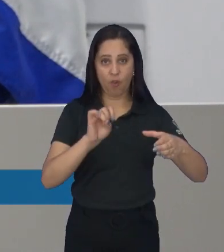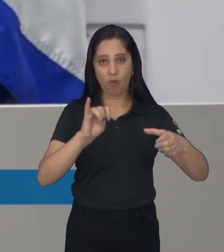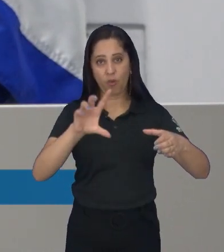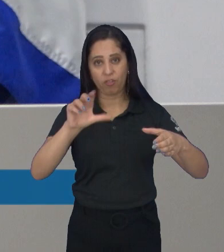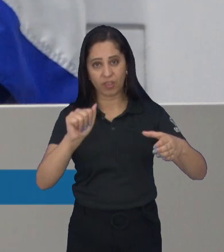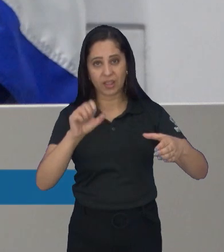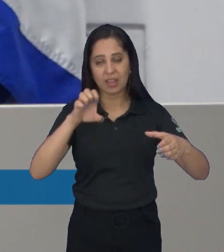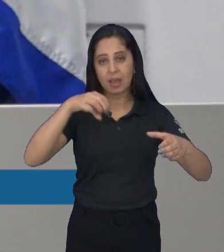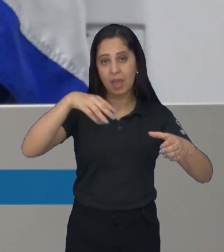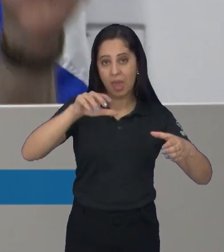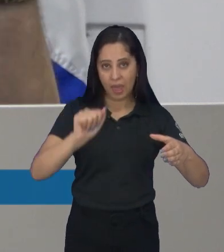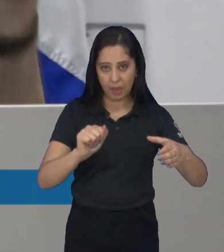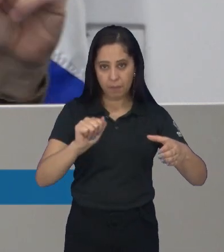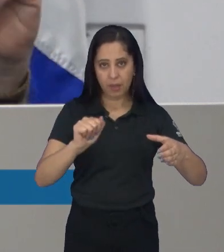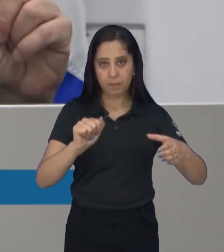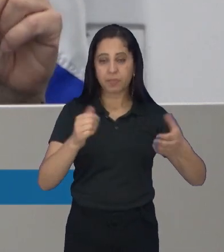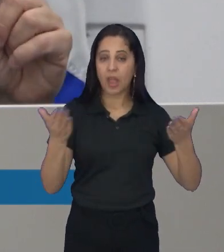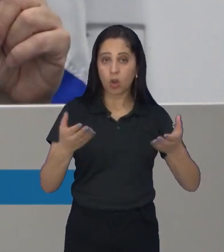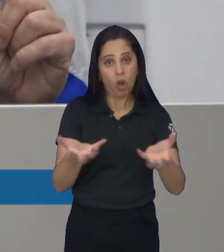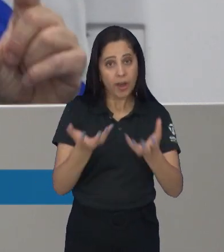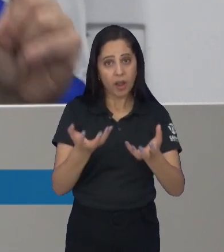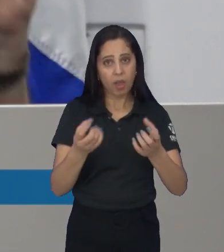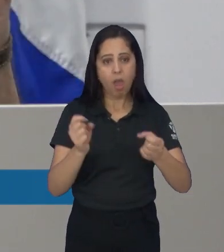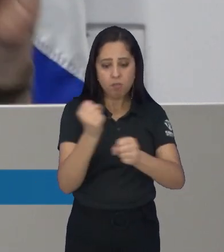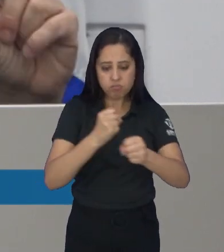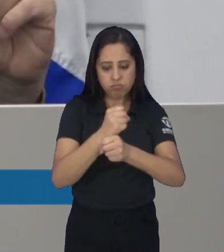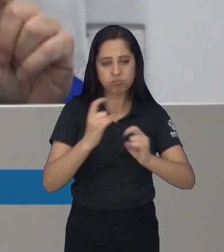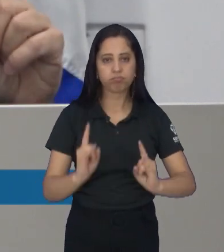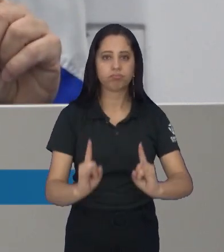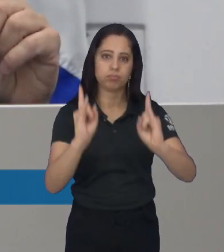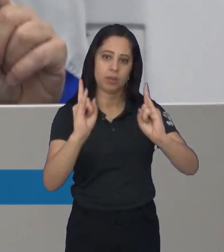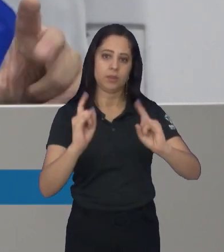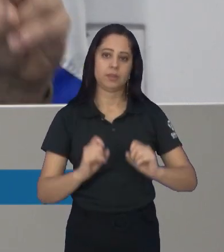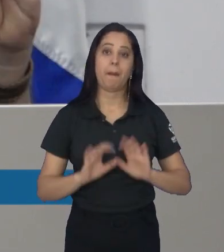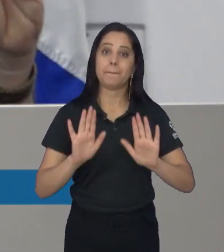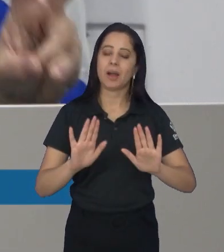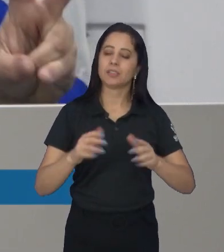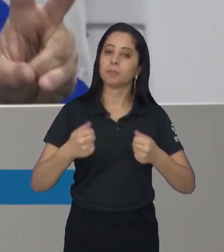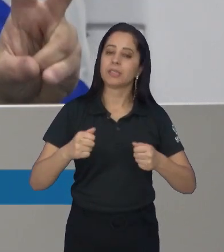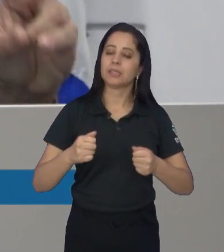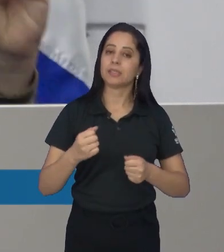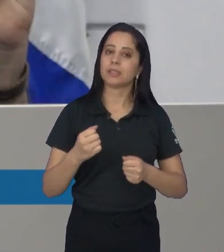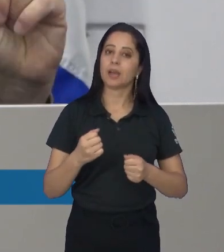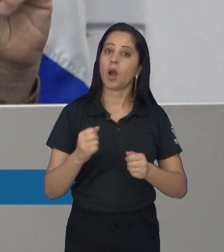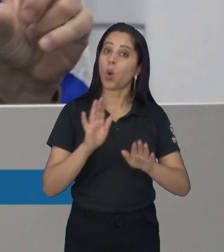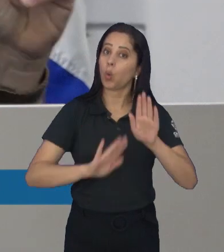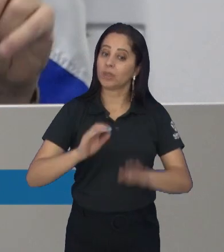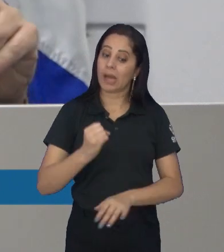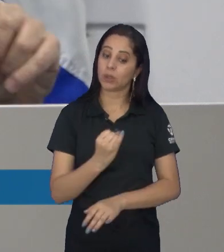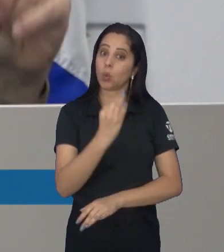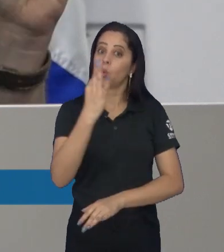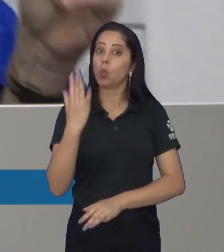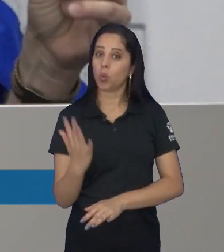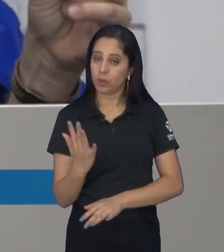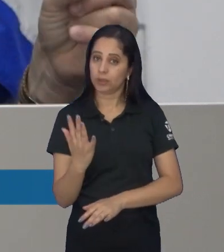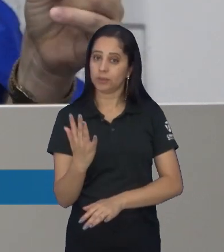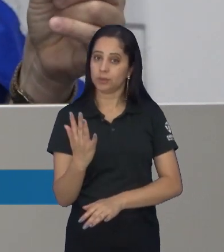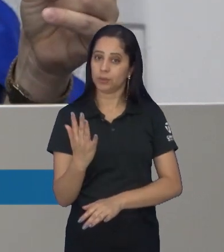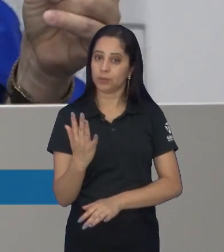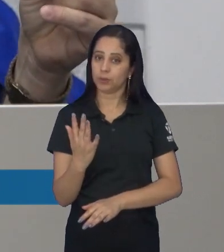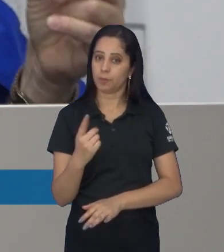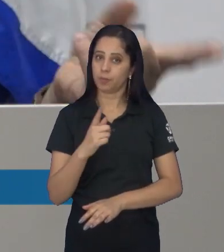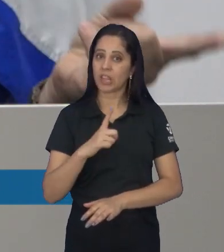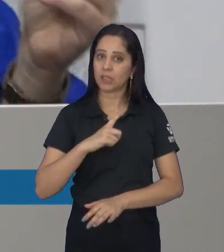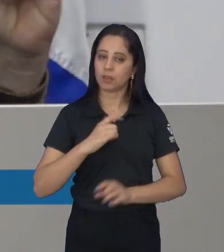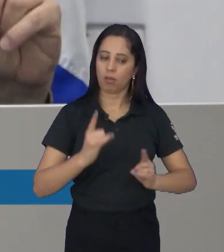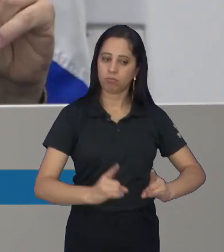de realmente permitir Mas qual foi o cuidado o número de unidades a gente sabe que o vertical tem duas duas tem o rv1 até